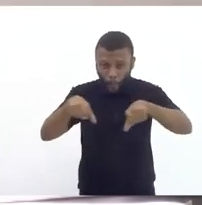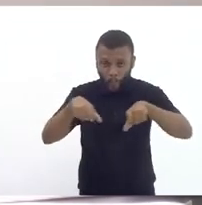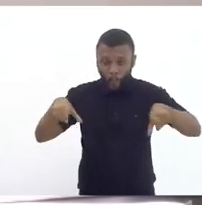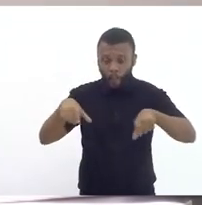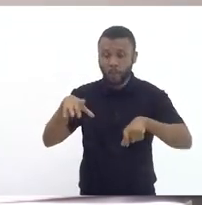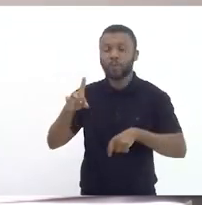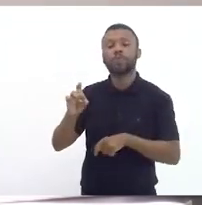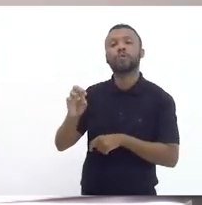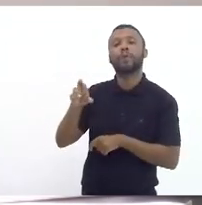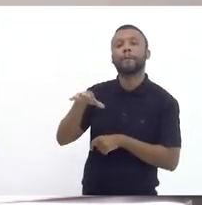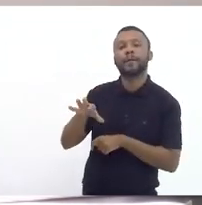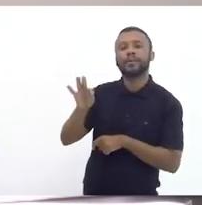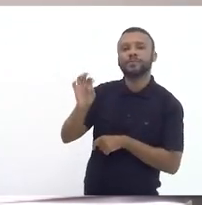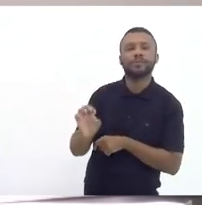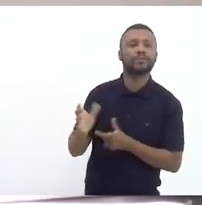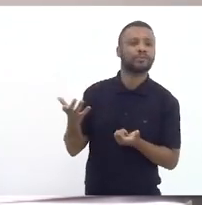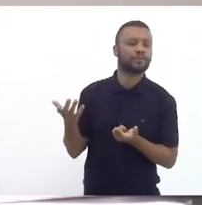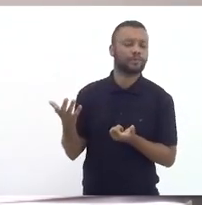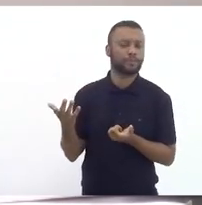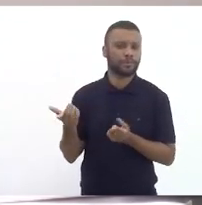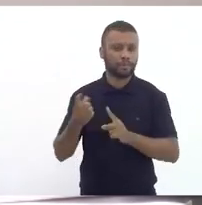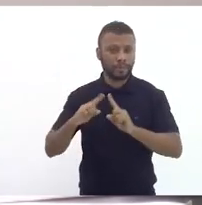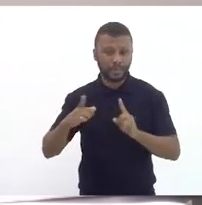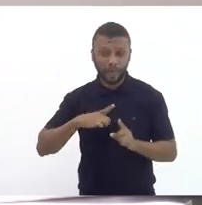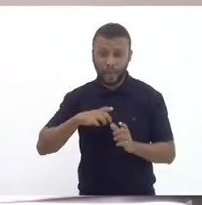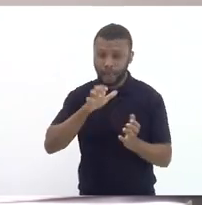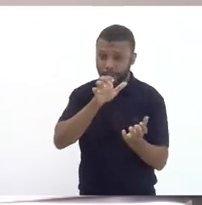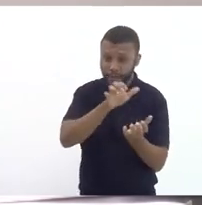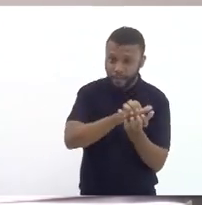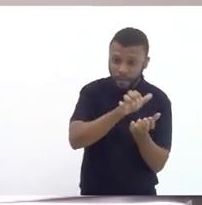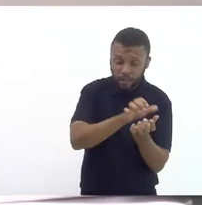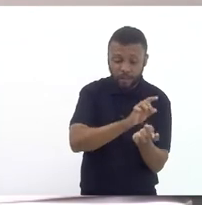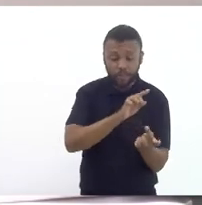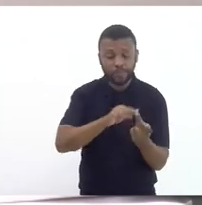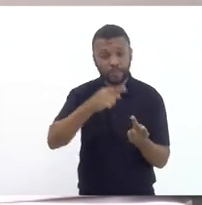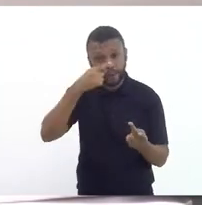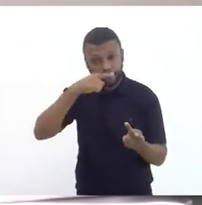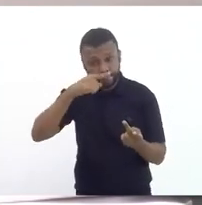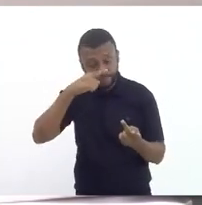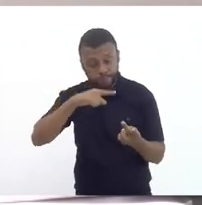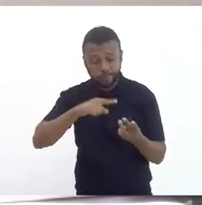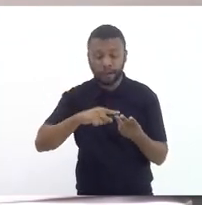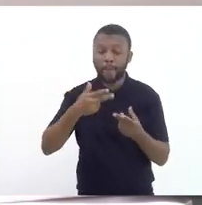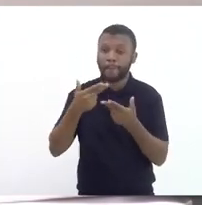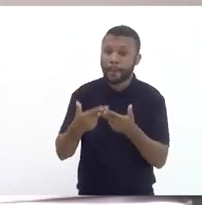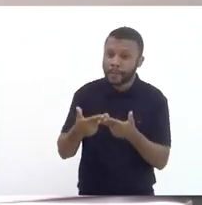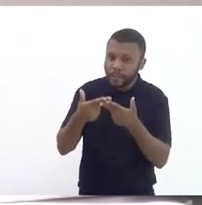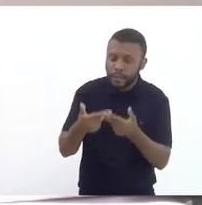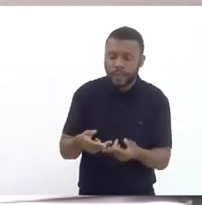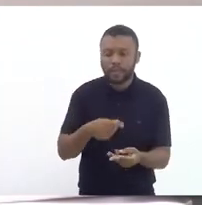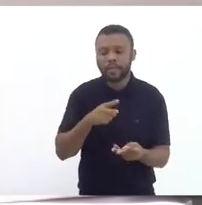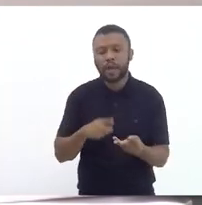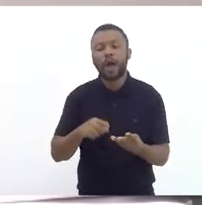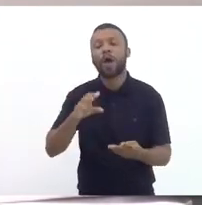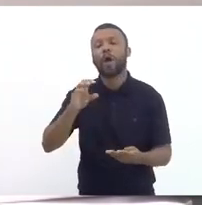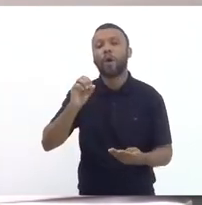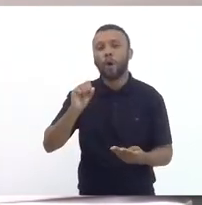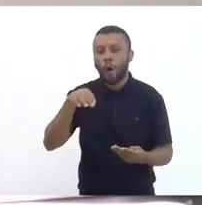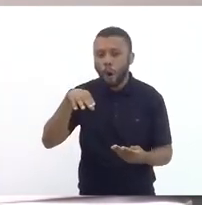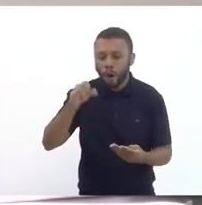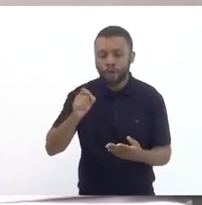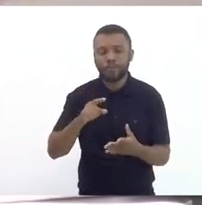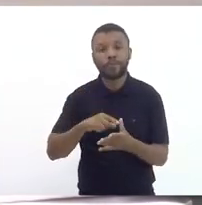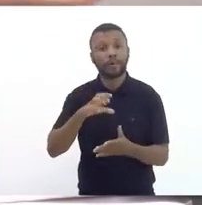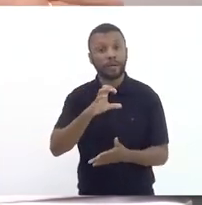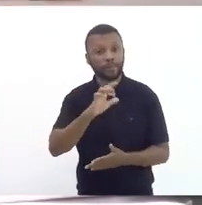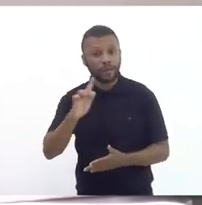se a mesma realidade pegou em Santa Cruz, Tancredo Neves, Paciência, Benjamin do Monte, Cosmo, Campo Grande e Bangu,